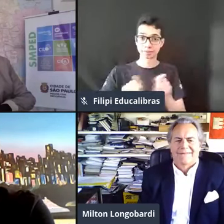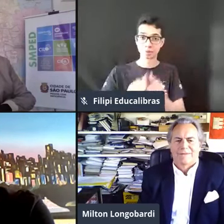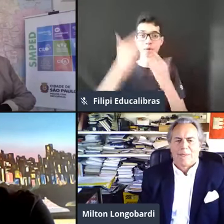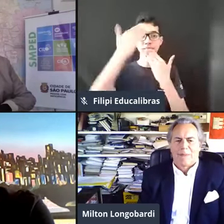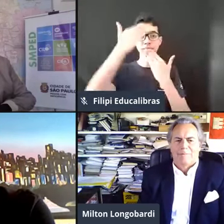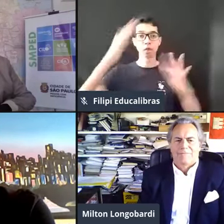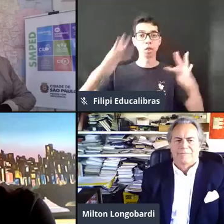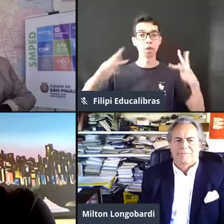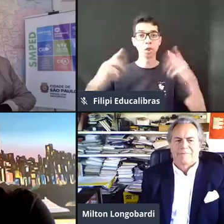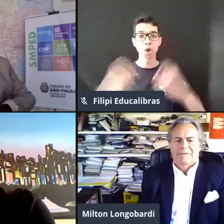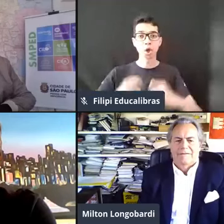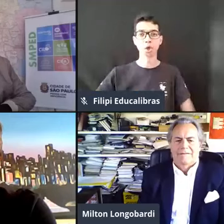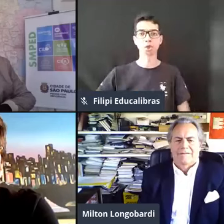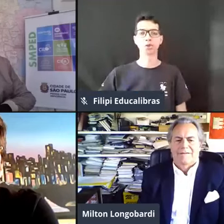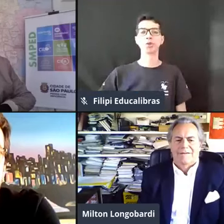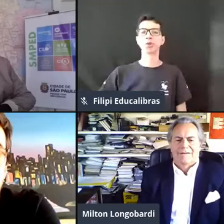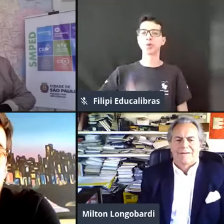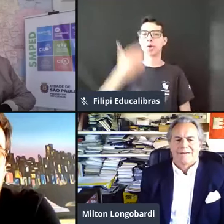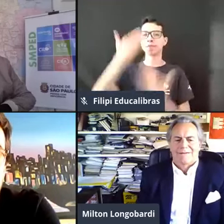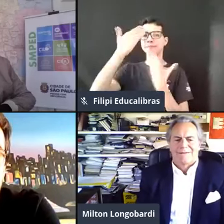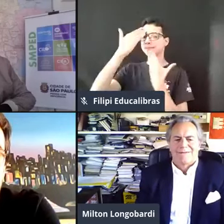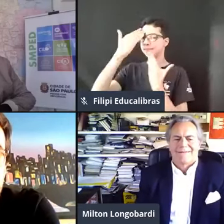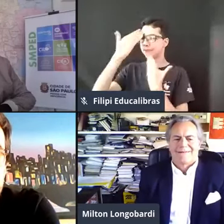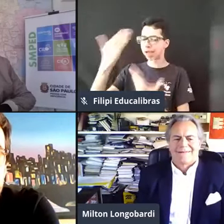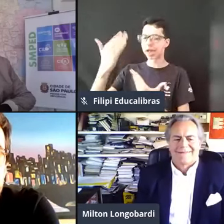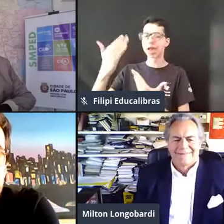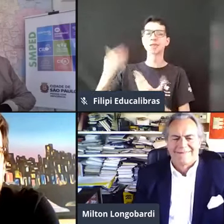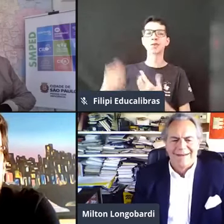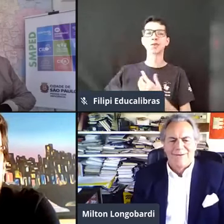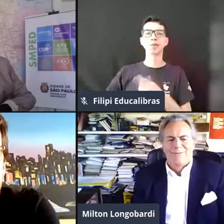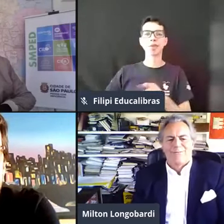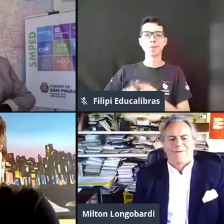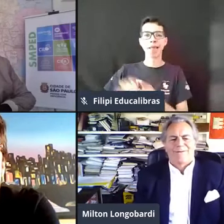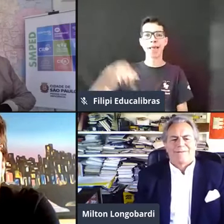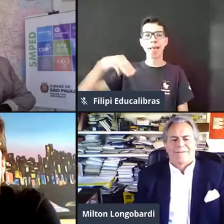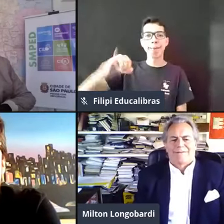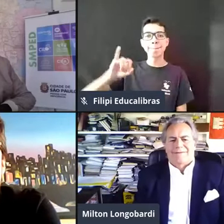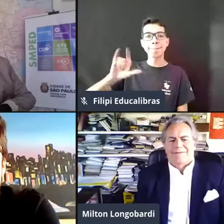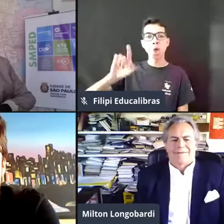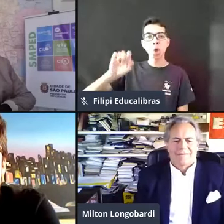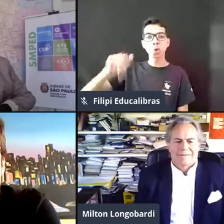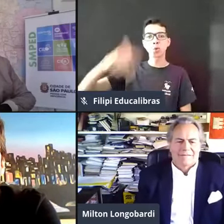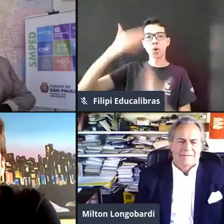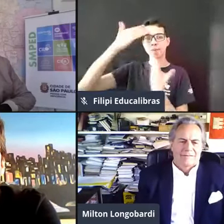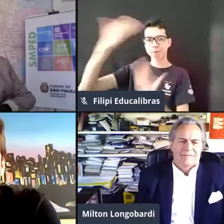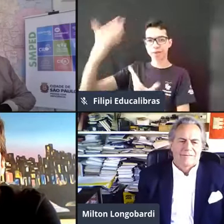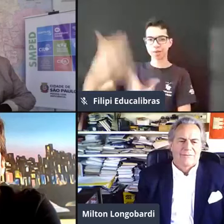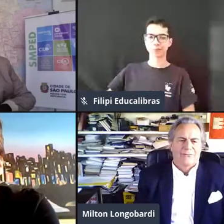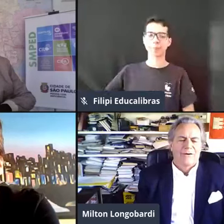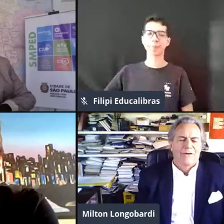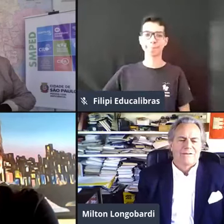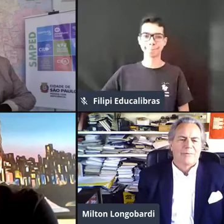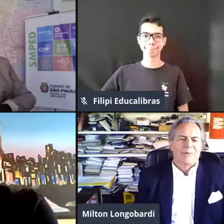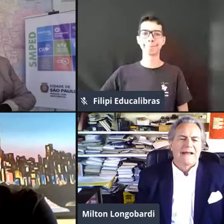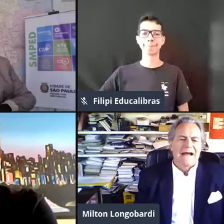Valeu, meu caro. Obrigado, Milton. Desculpa pela minha falha de conectividade. Muito bacana.